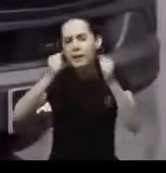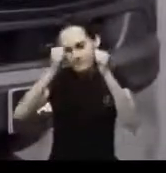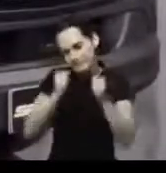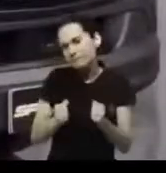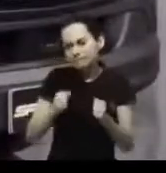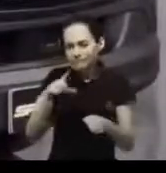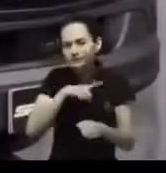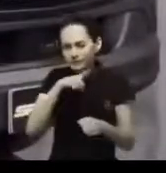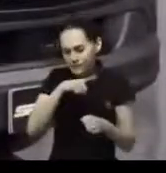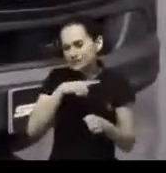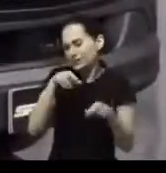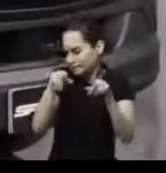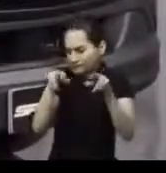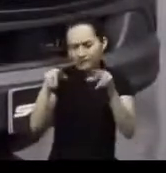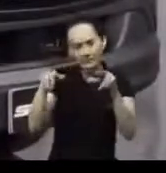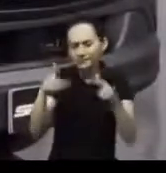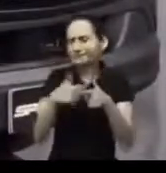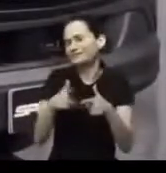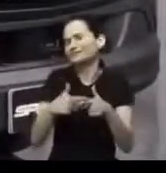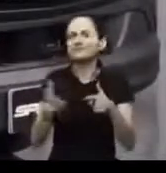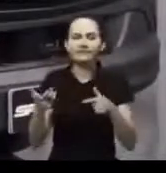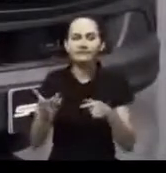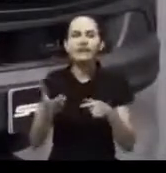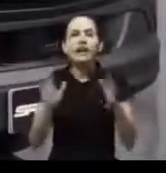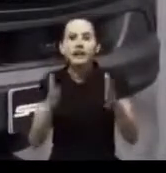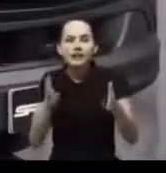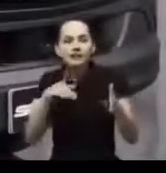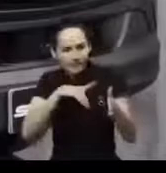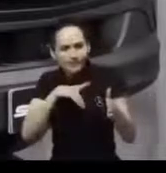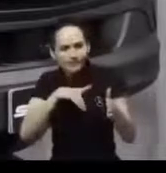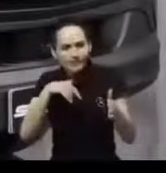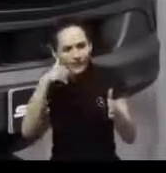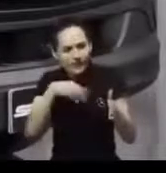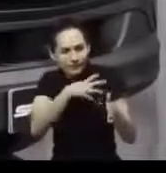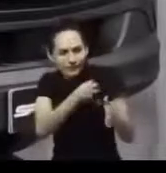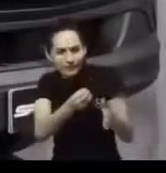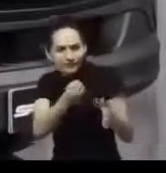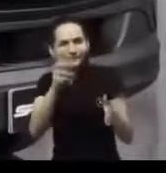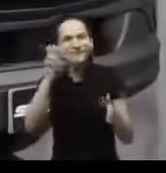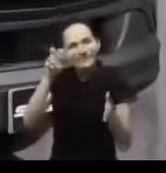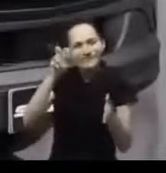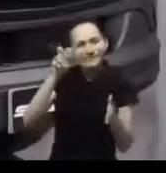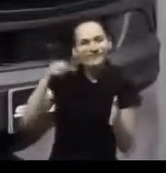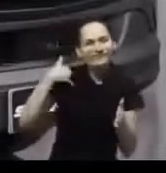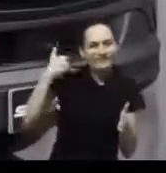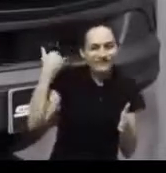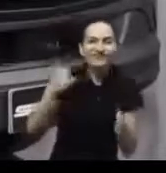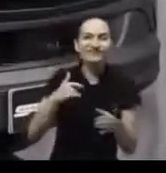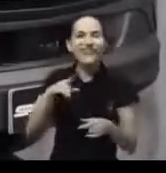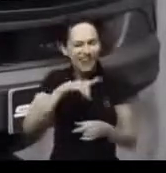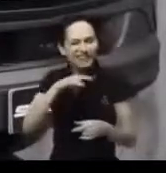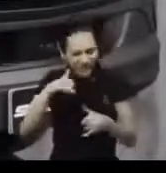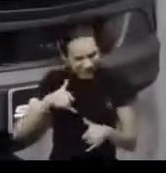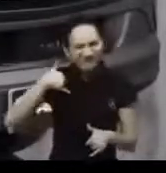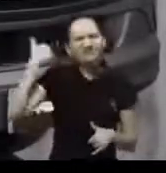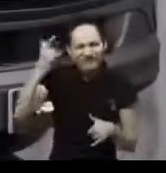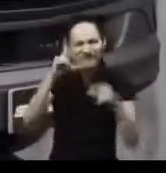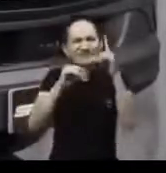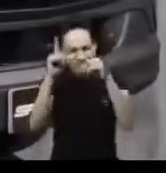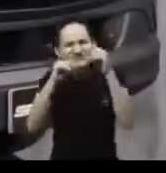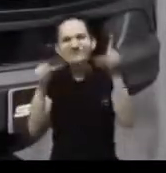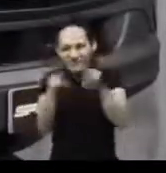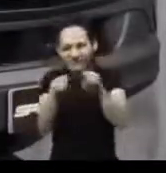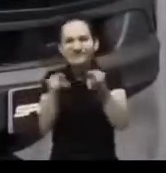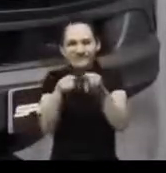mesmo pelo mesmo caso e enfim hoje eu tenho uma filha linda de cinco anos que também tem um orgulho tremendo da estrela da